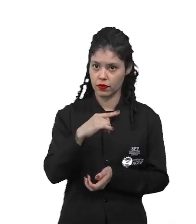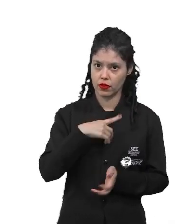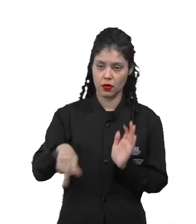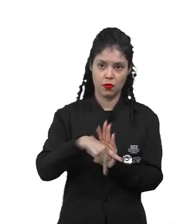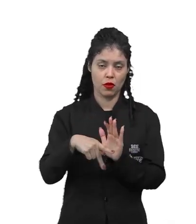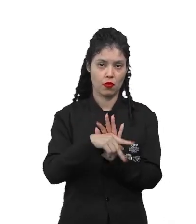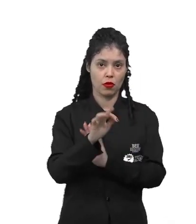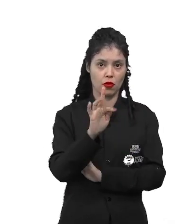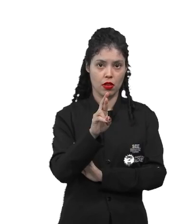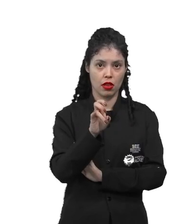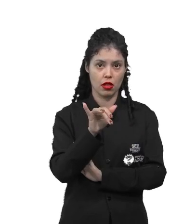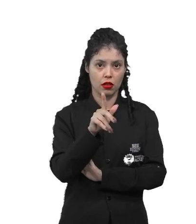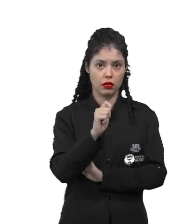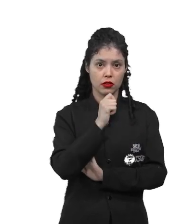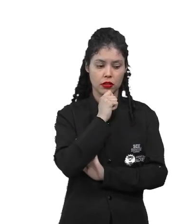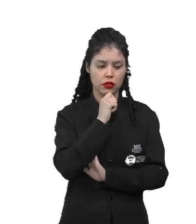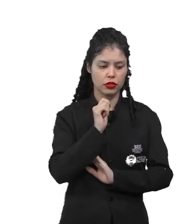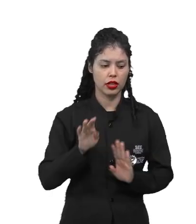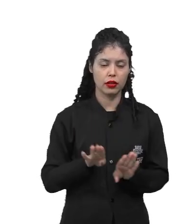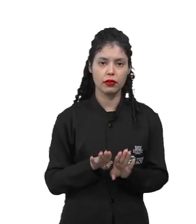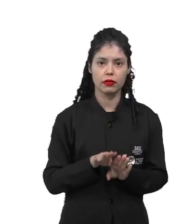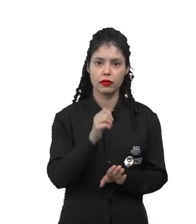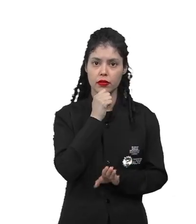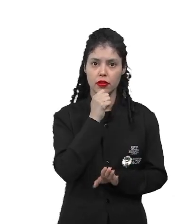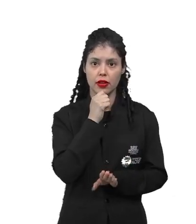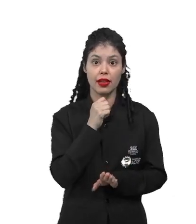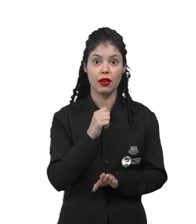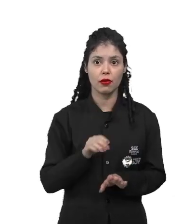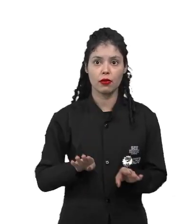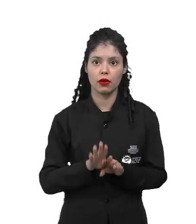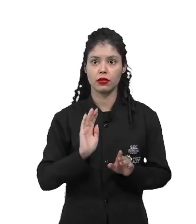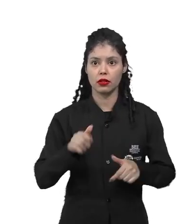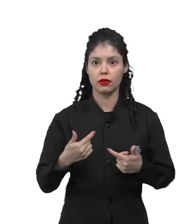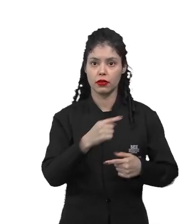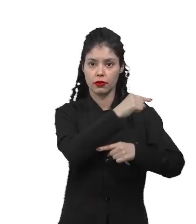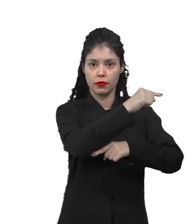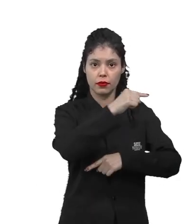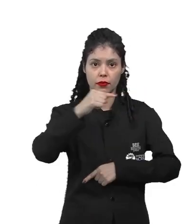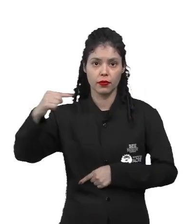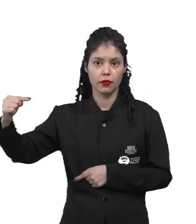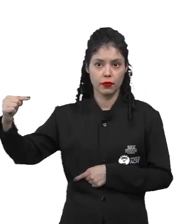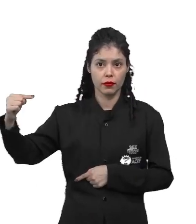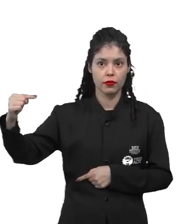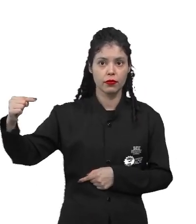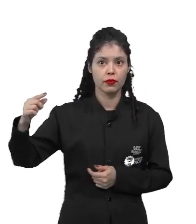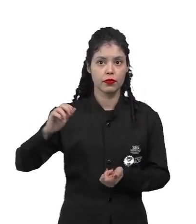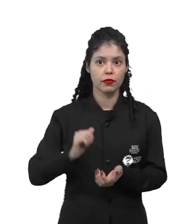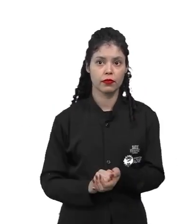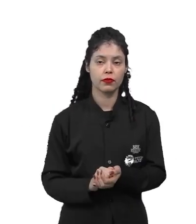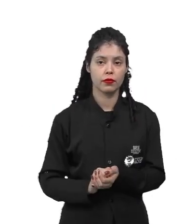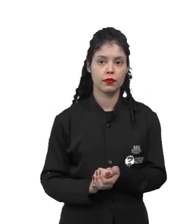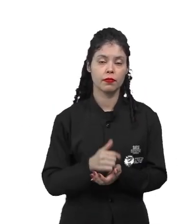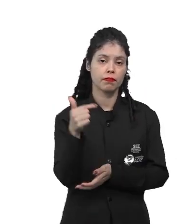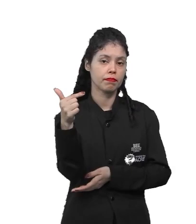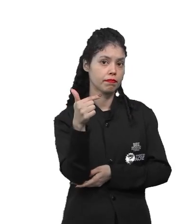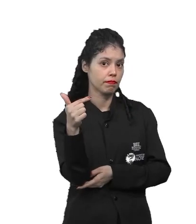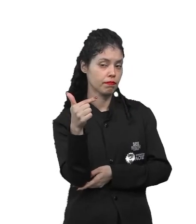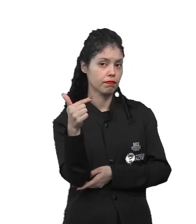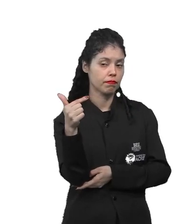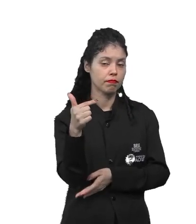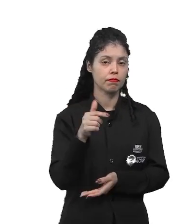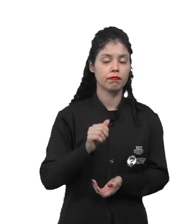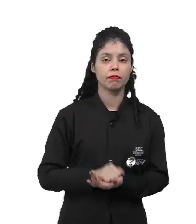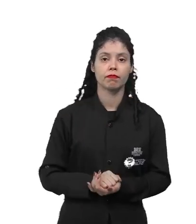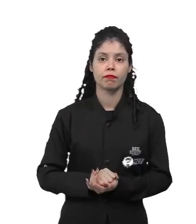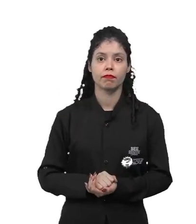números reais, ou seja, ele não toca. Olha a reta real aqui, ó, no item número 2 aqui, ó, tá vendo esse gráfico na primeira linha? Tá